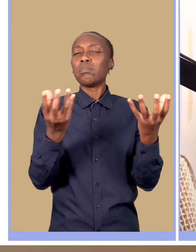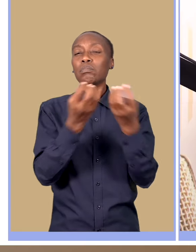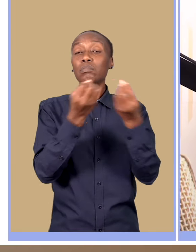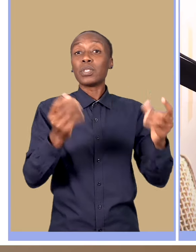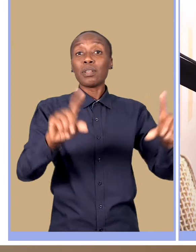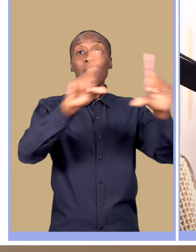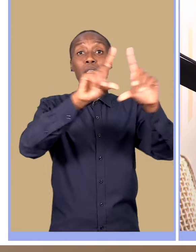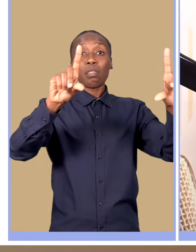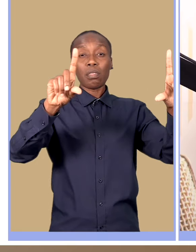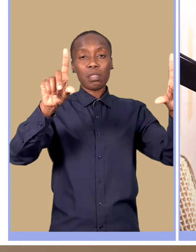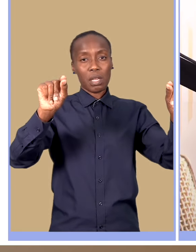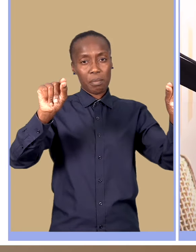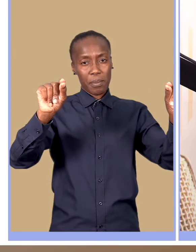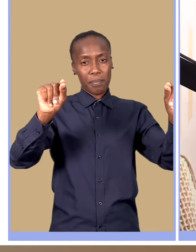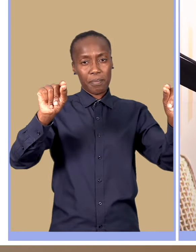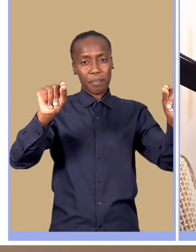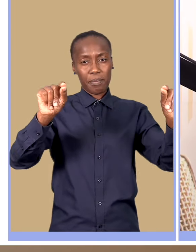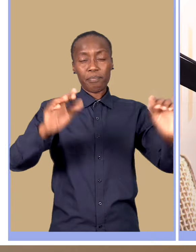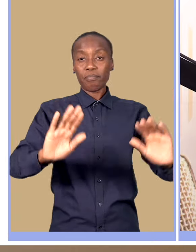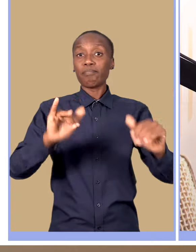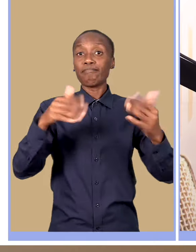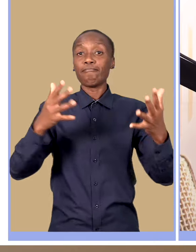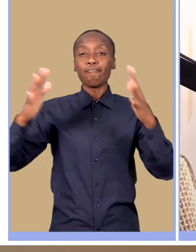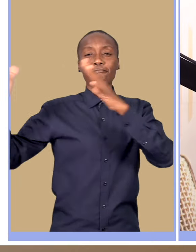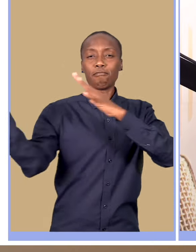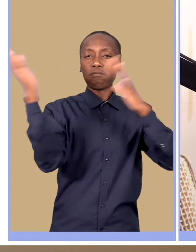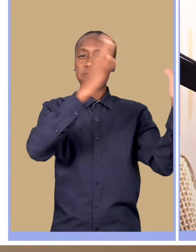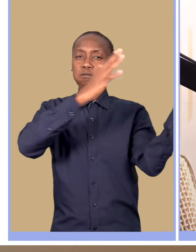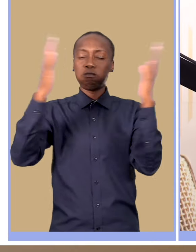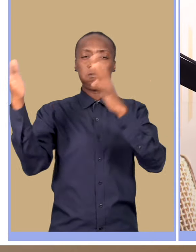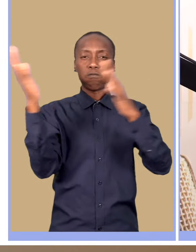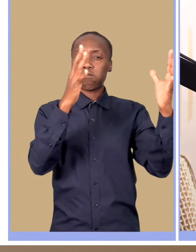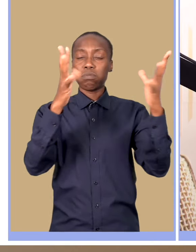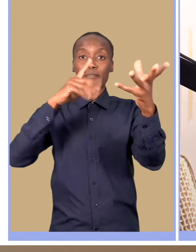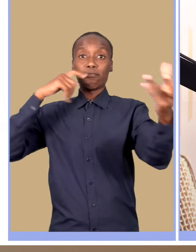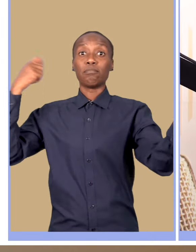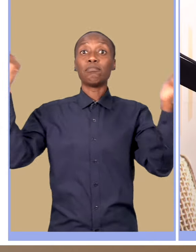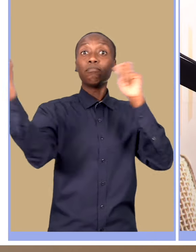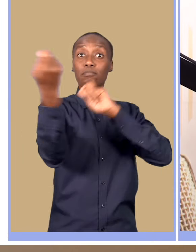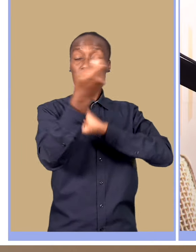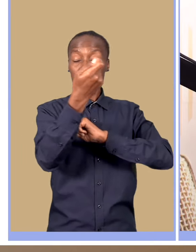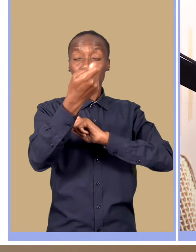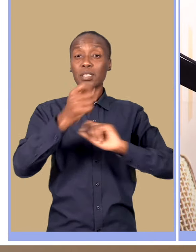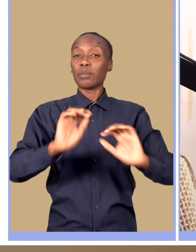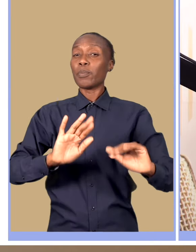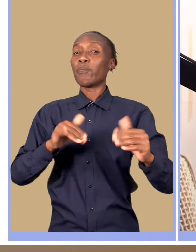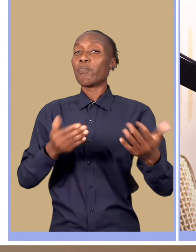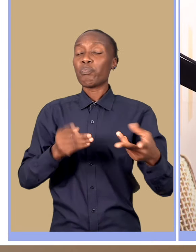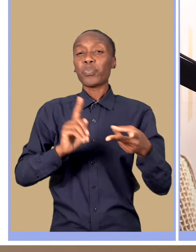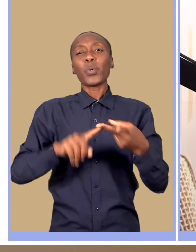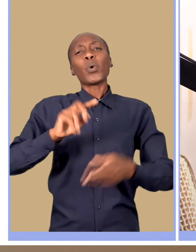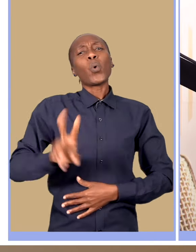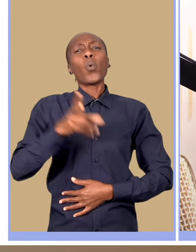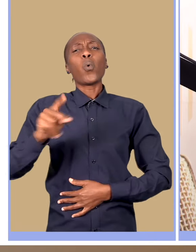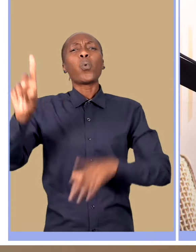muitos possíveis temas dentro desta umbrella das mudanças climáticas e entre